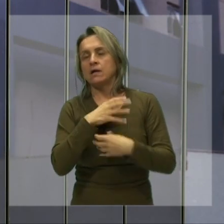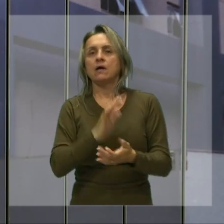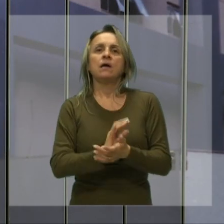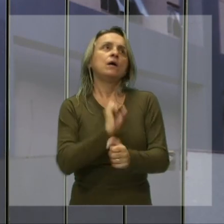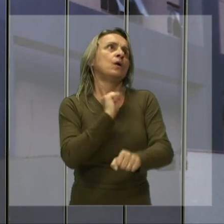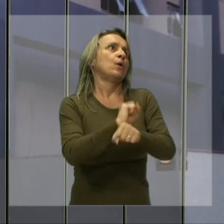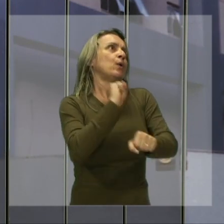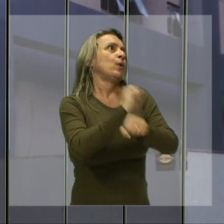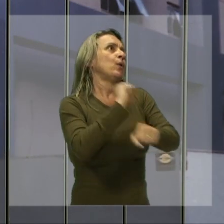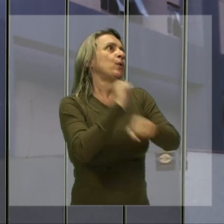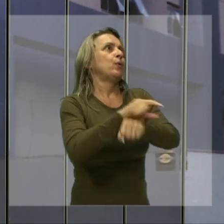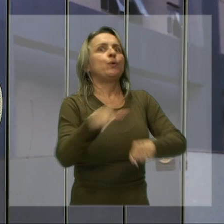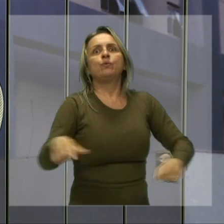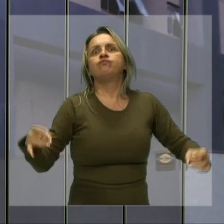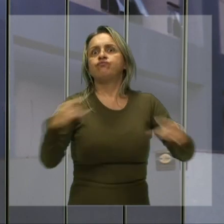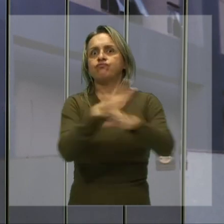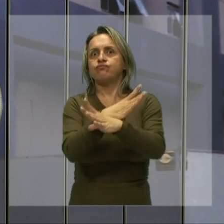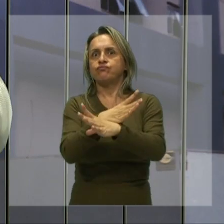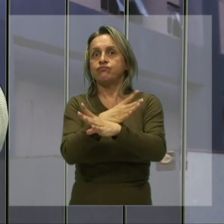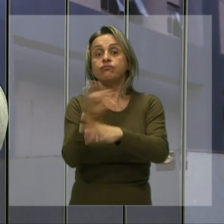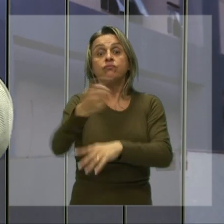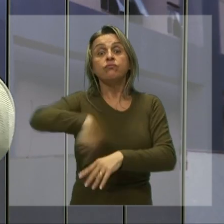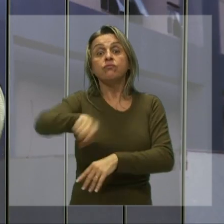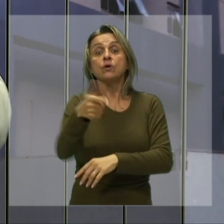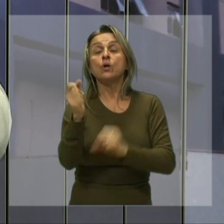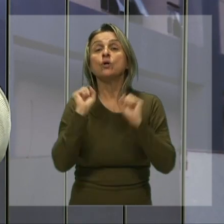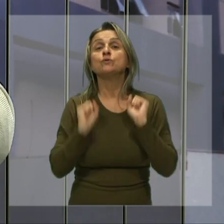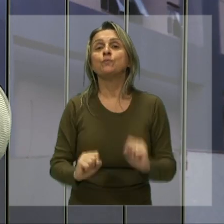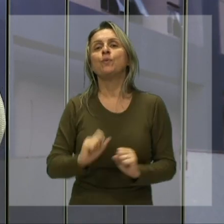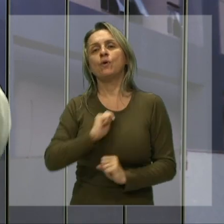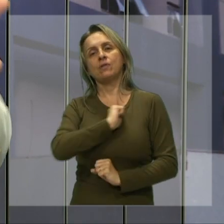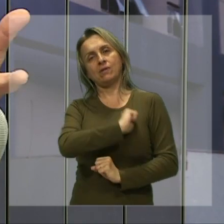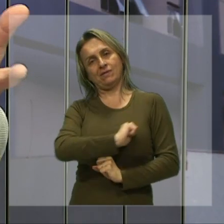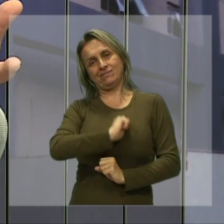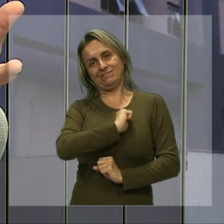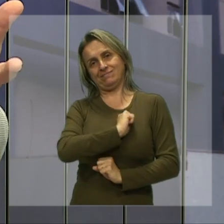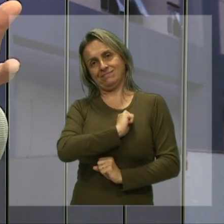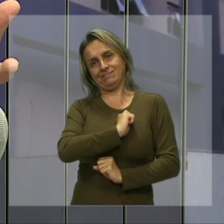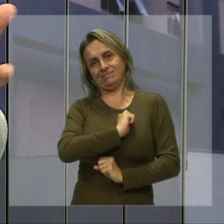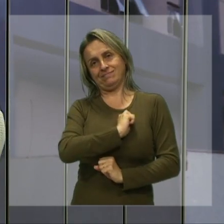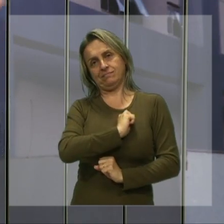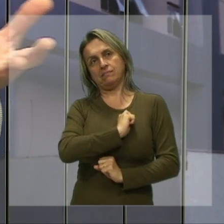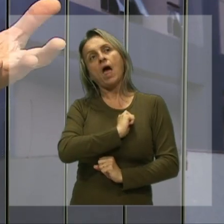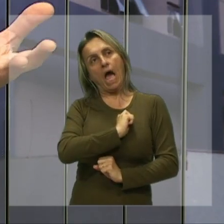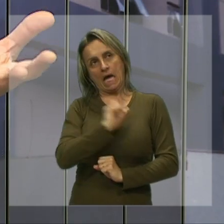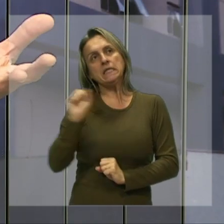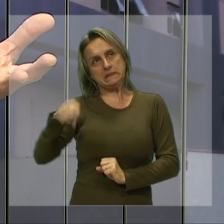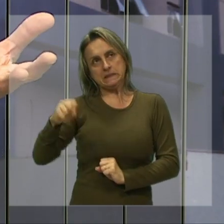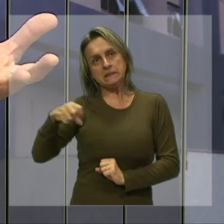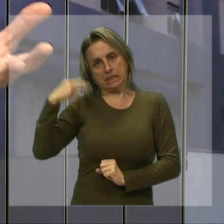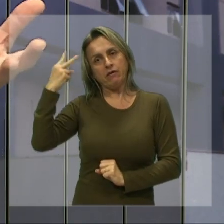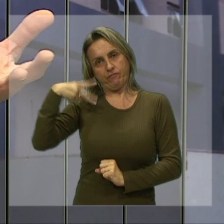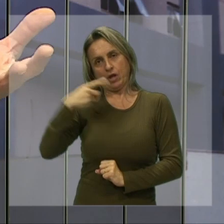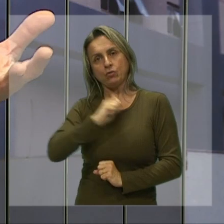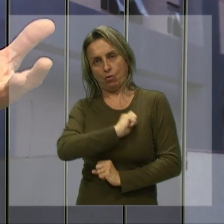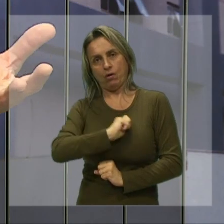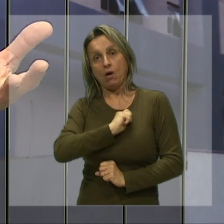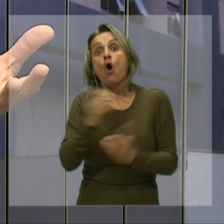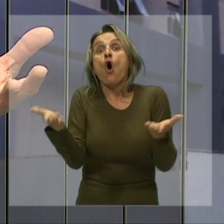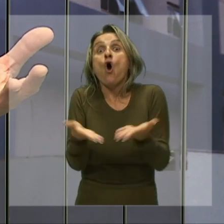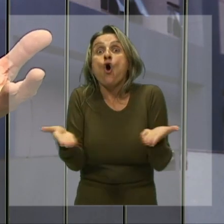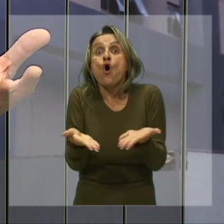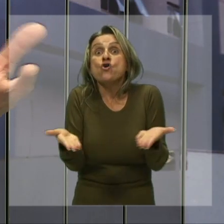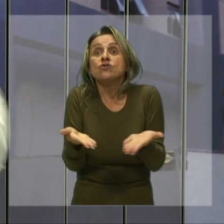acabar, né, para a gente poder agir. E aí sim, aí a gente vai agir. Porque hoje, o que eu posso fazer aqui